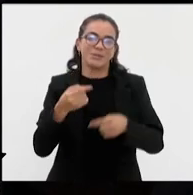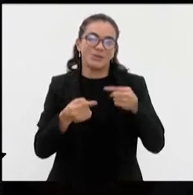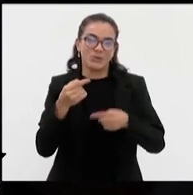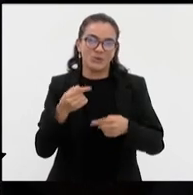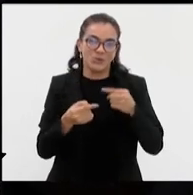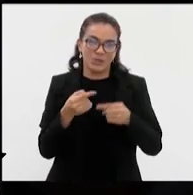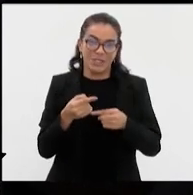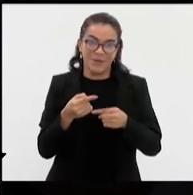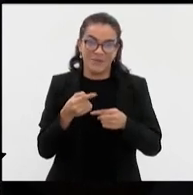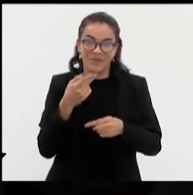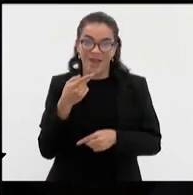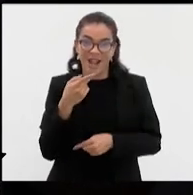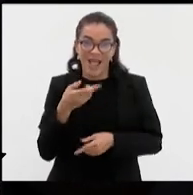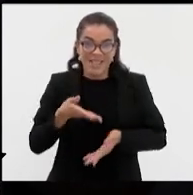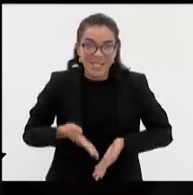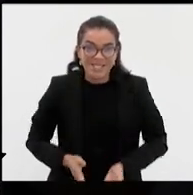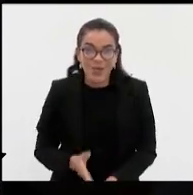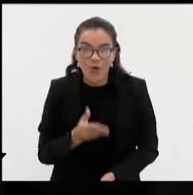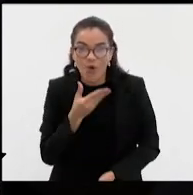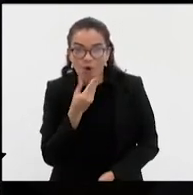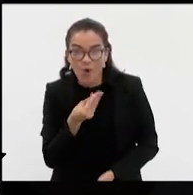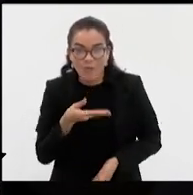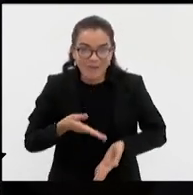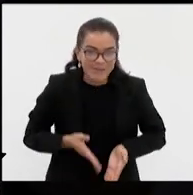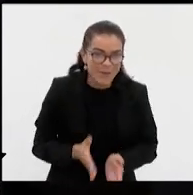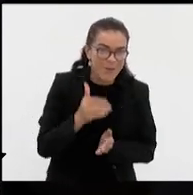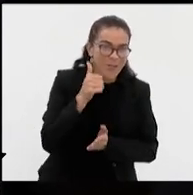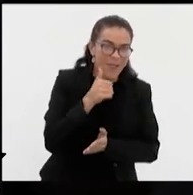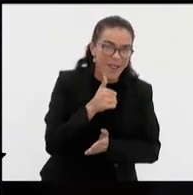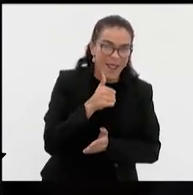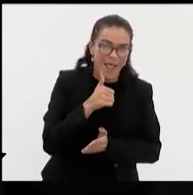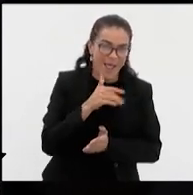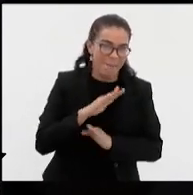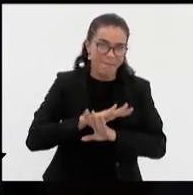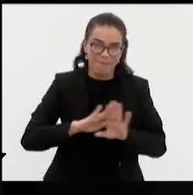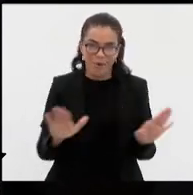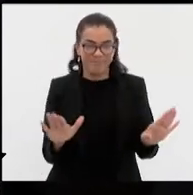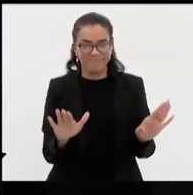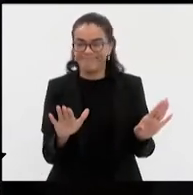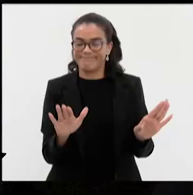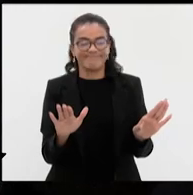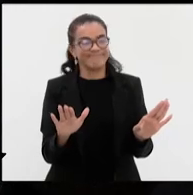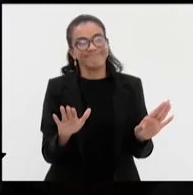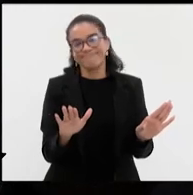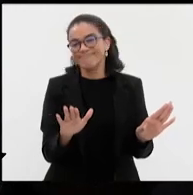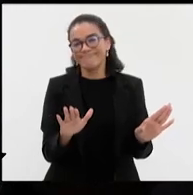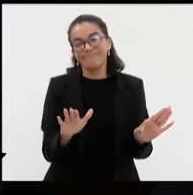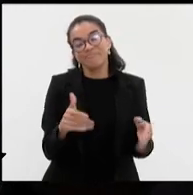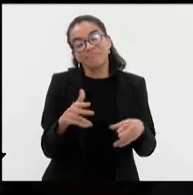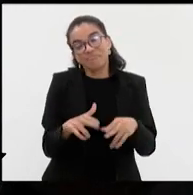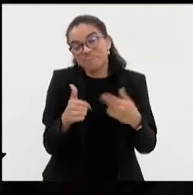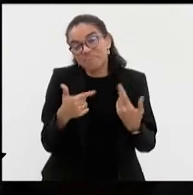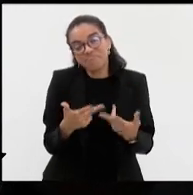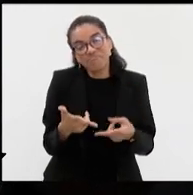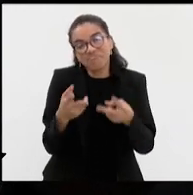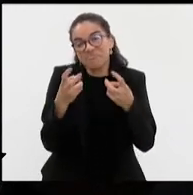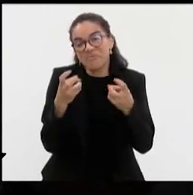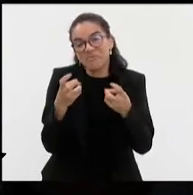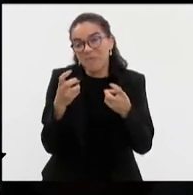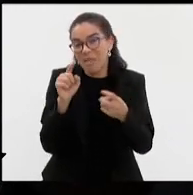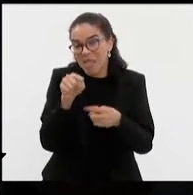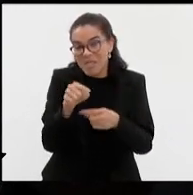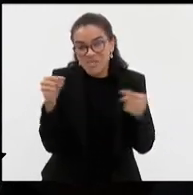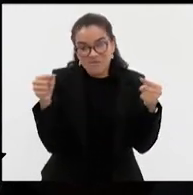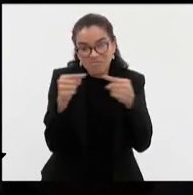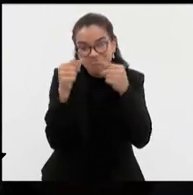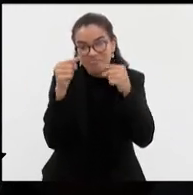pessoa nasce que a qualifica como o sexo que ela está escolhendo. Eu não vejo, então, isso nem como